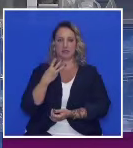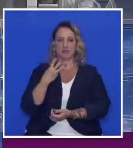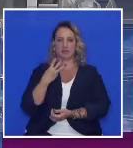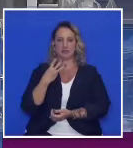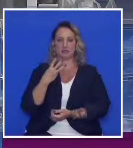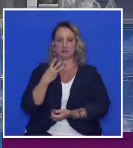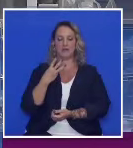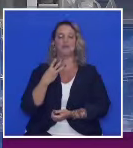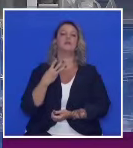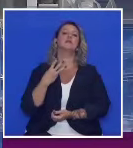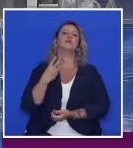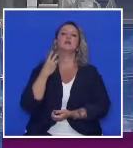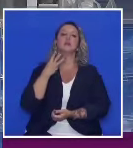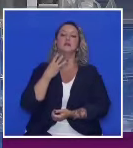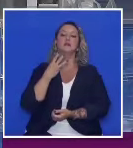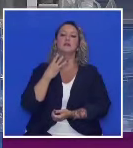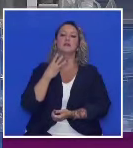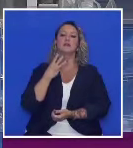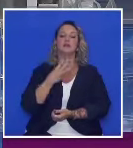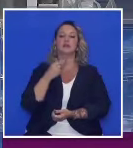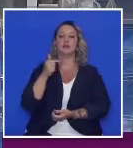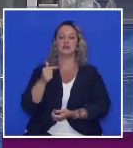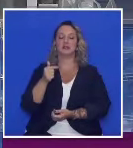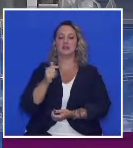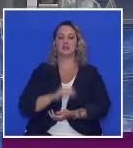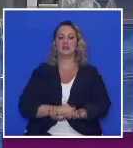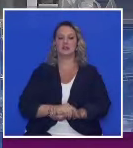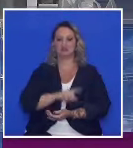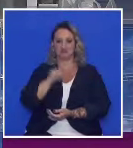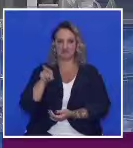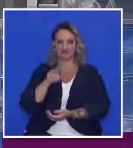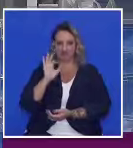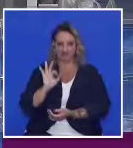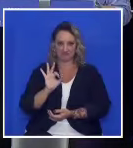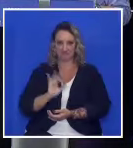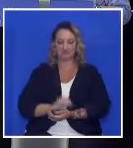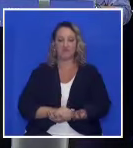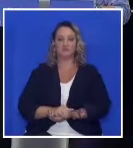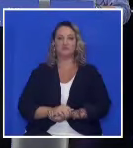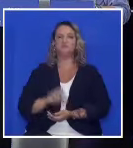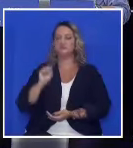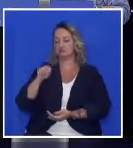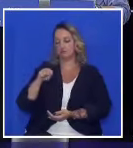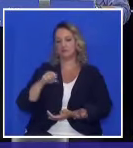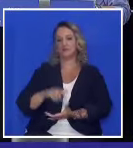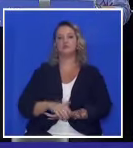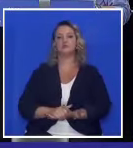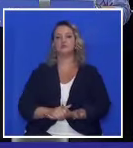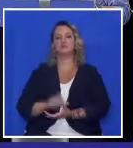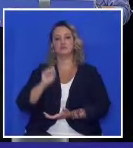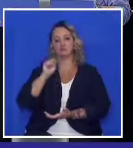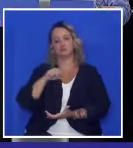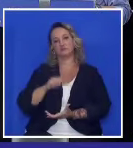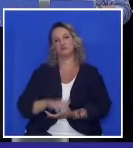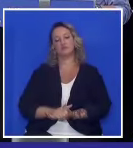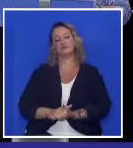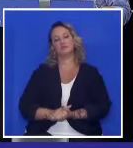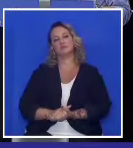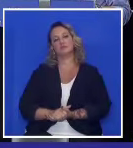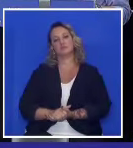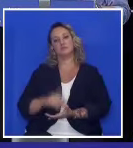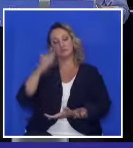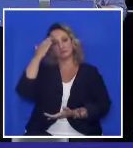53 e 37. Auditoras, confirmo? Sim, confirmo. Sim,